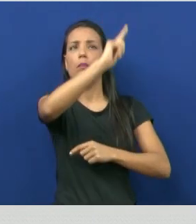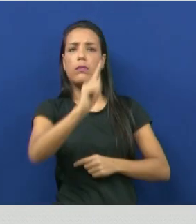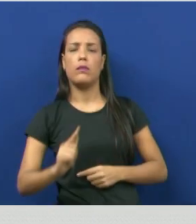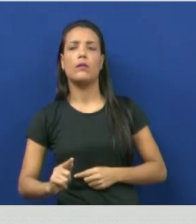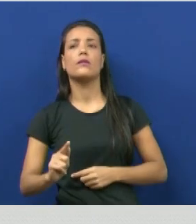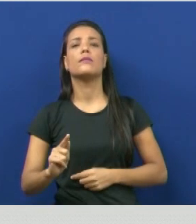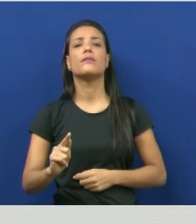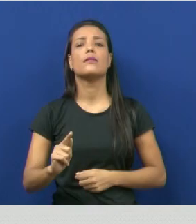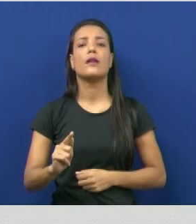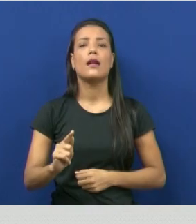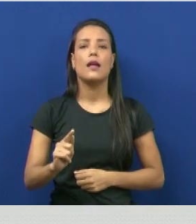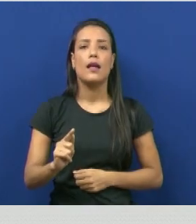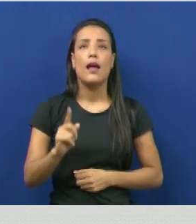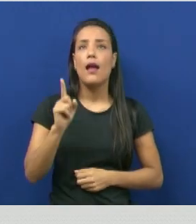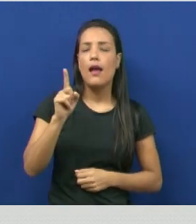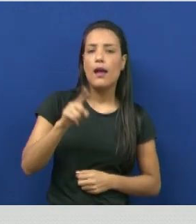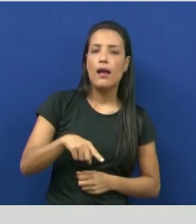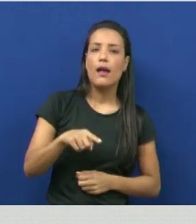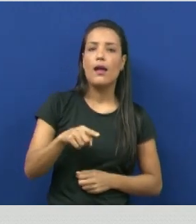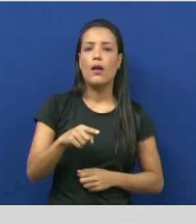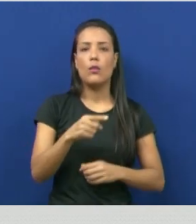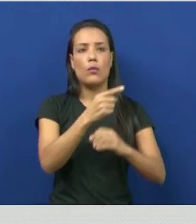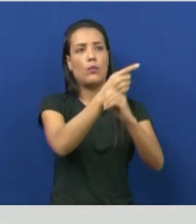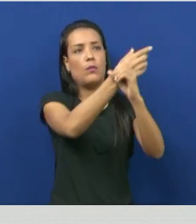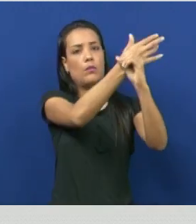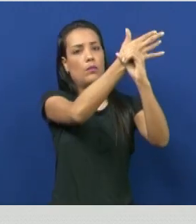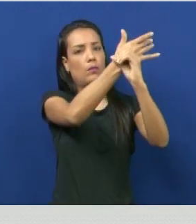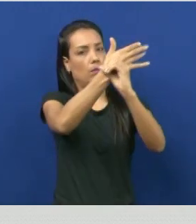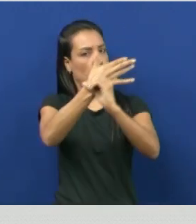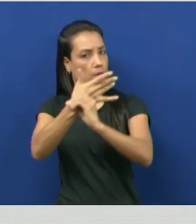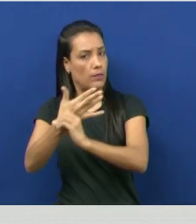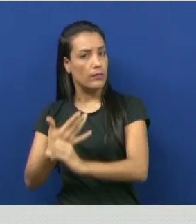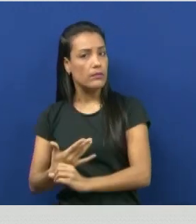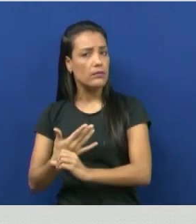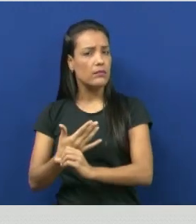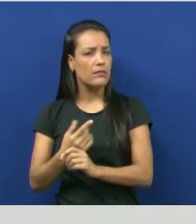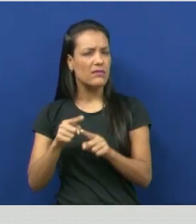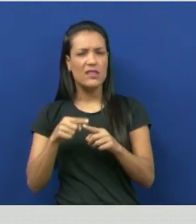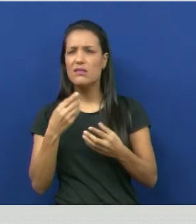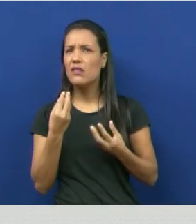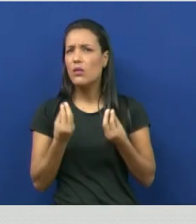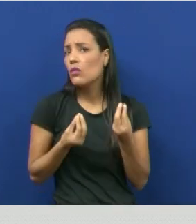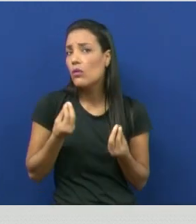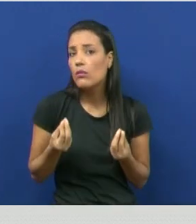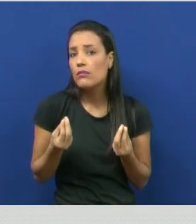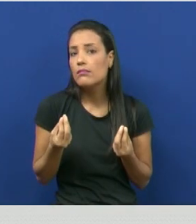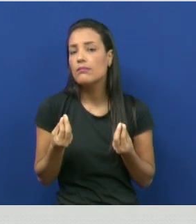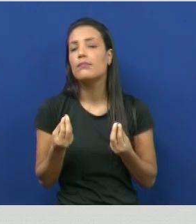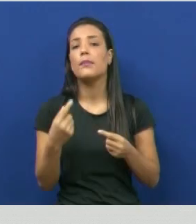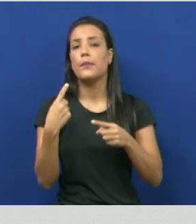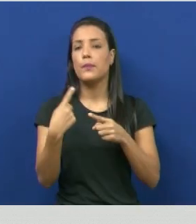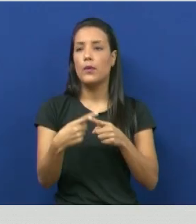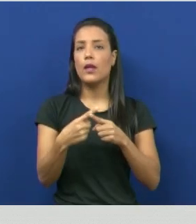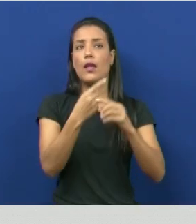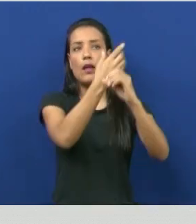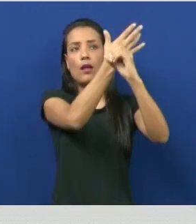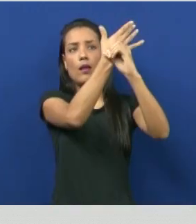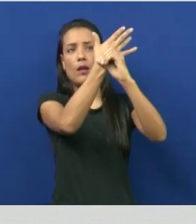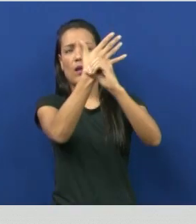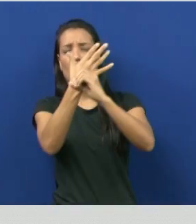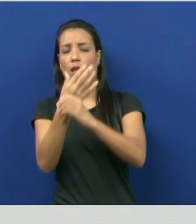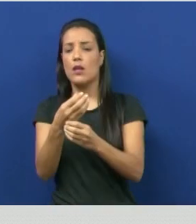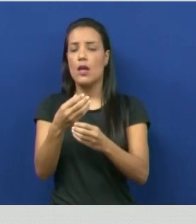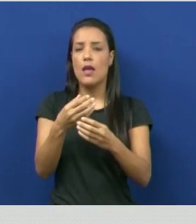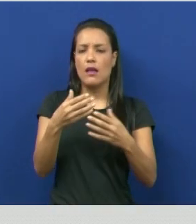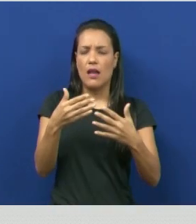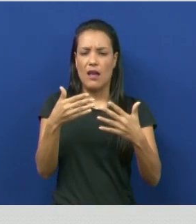uma estrela cadente é um meteoro. Como assim um meteoro? São meteoros que começaram a entrar em atrito